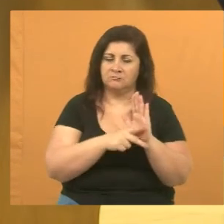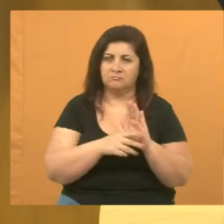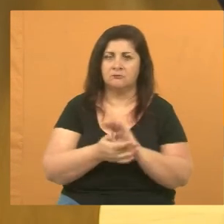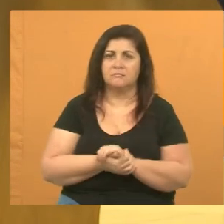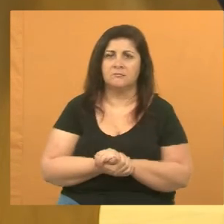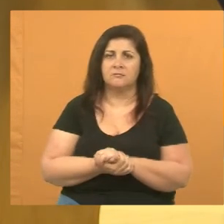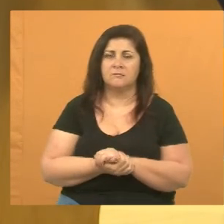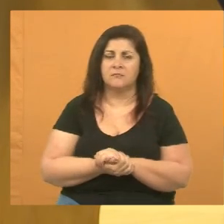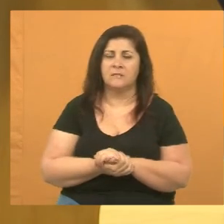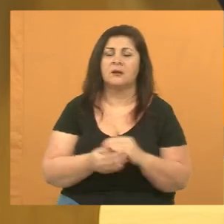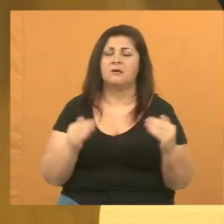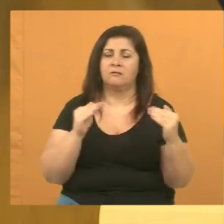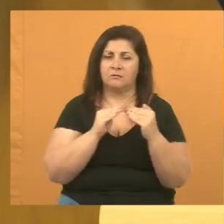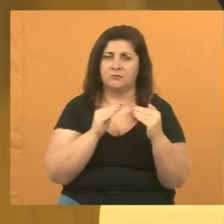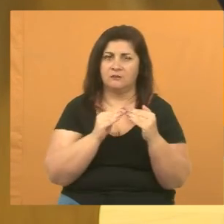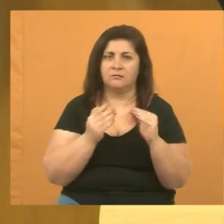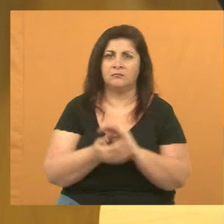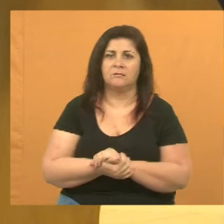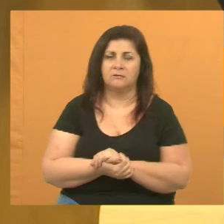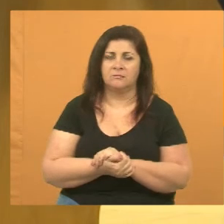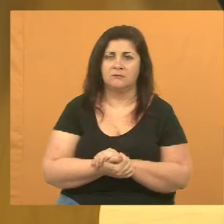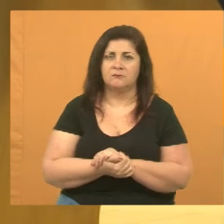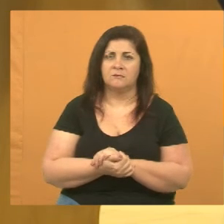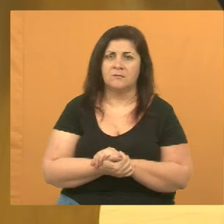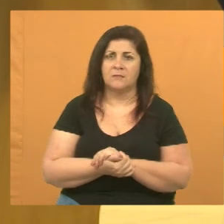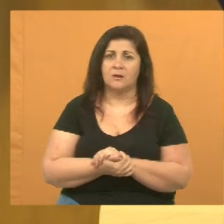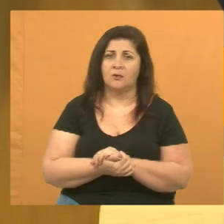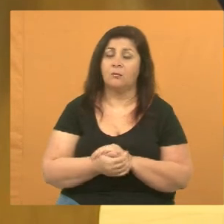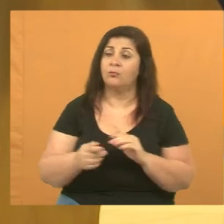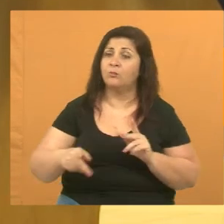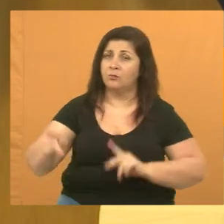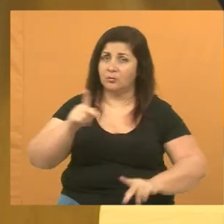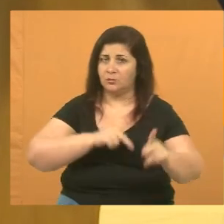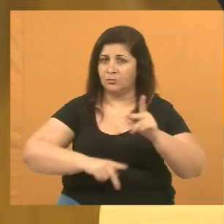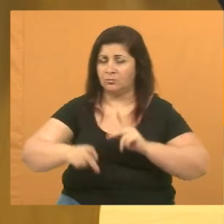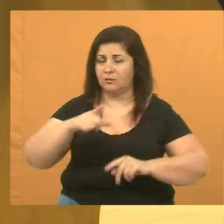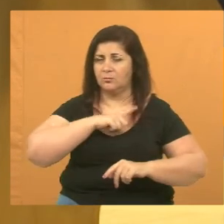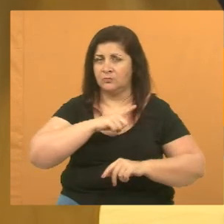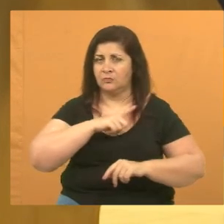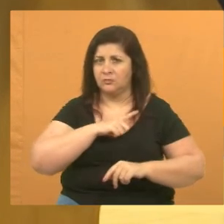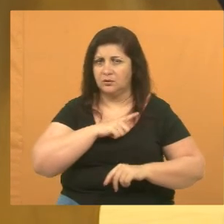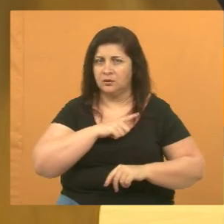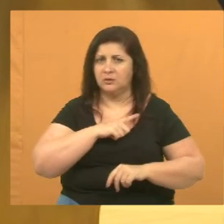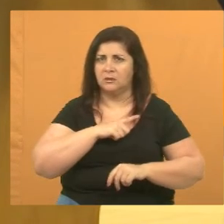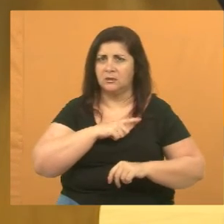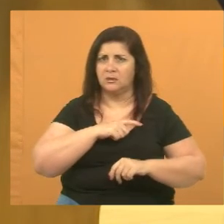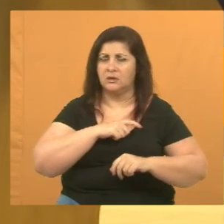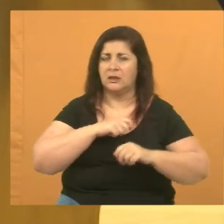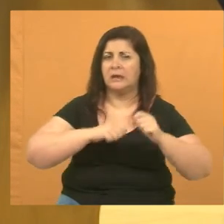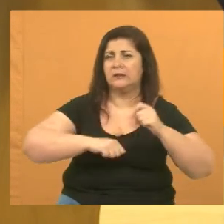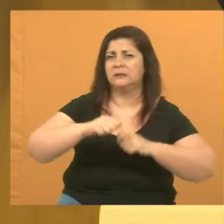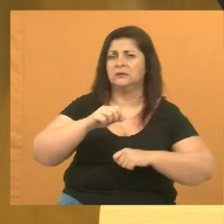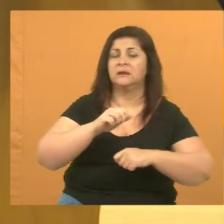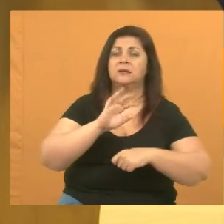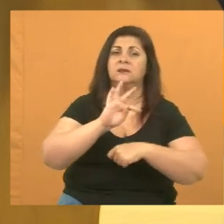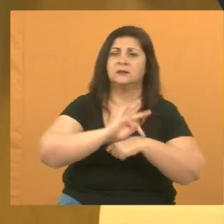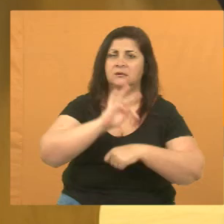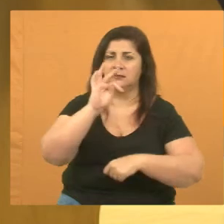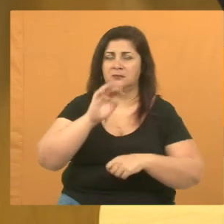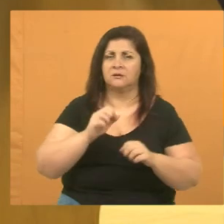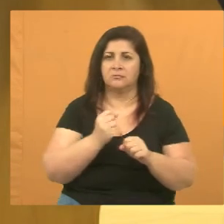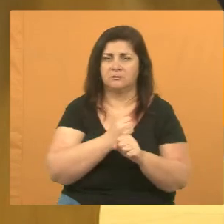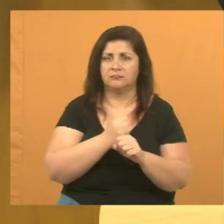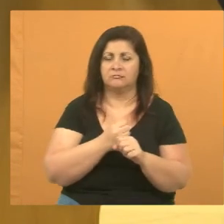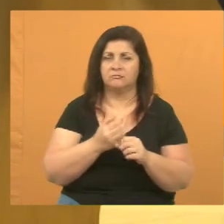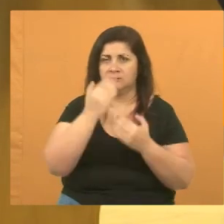vou votar favorável para que a nossa população possa ter assistência técnica para construir a sua